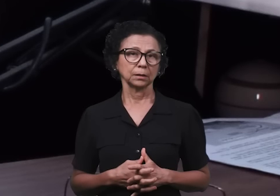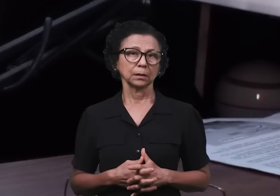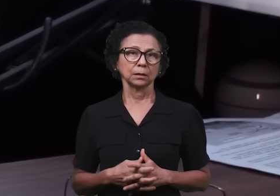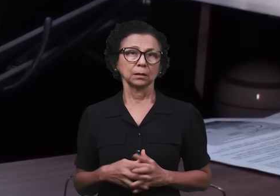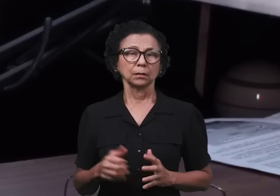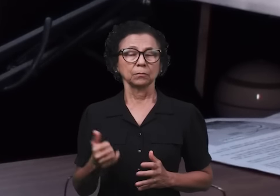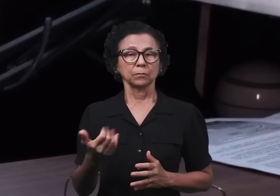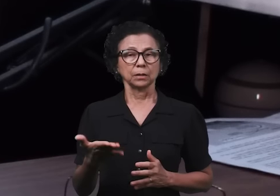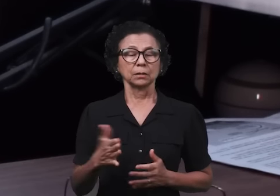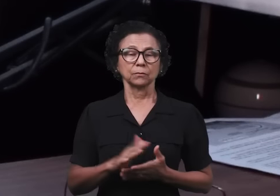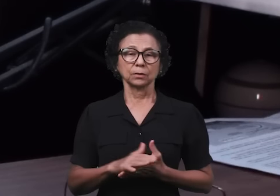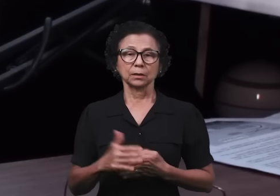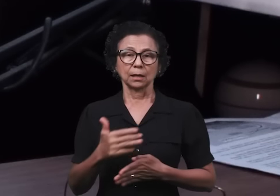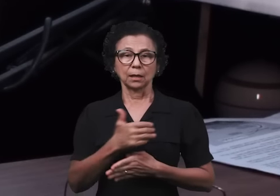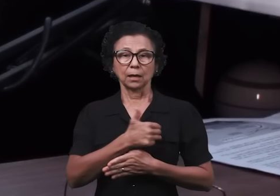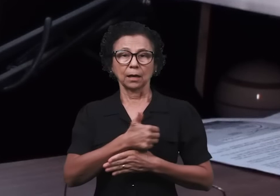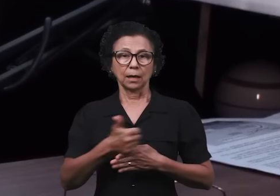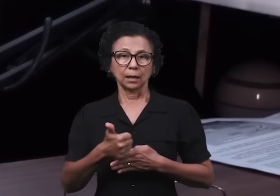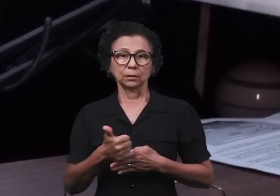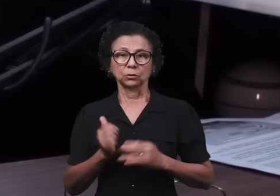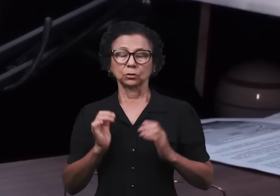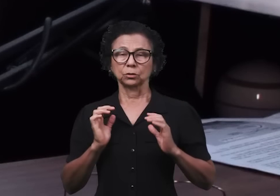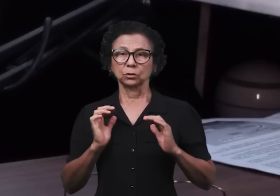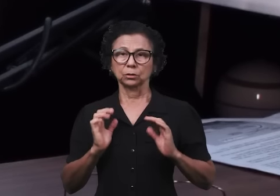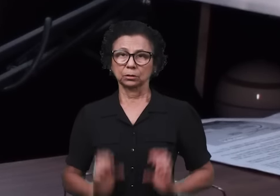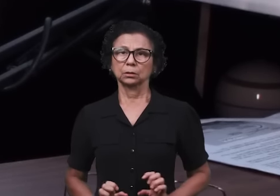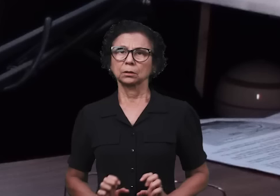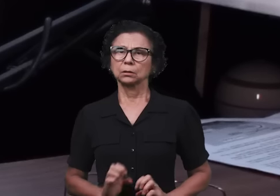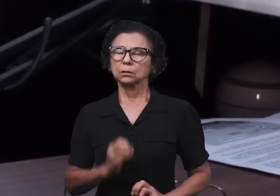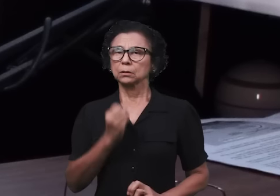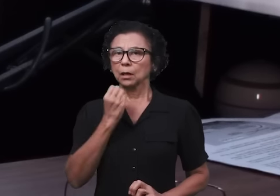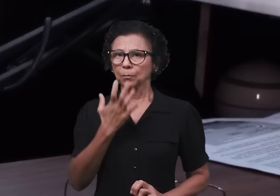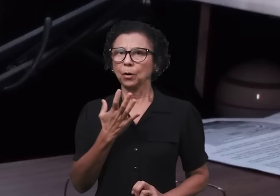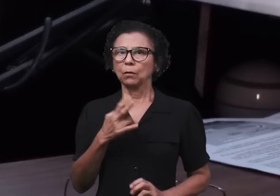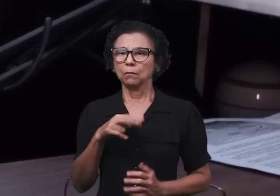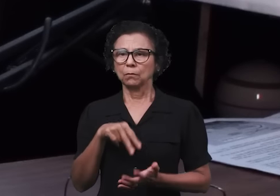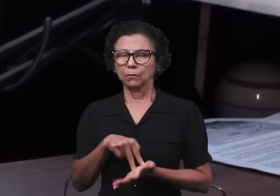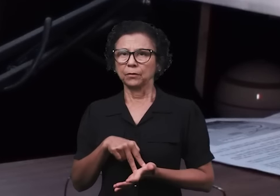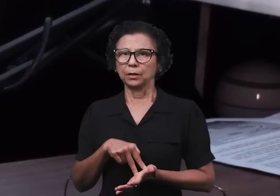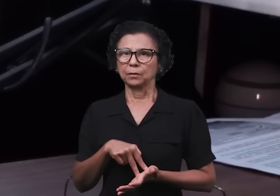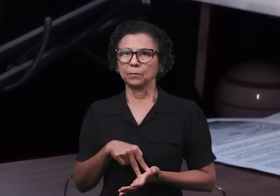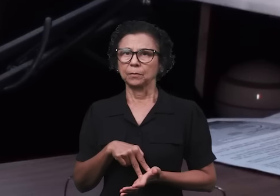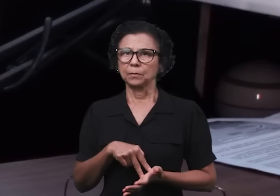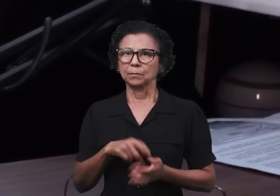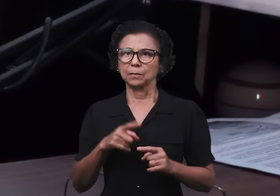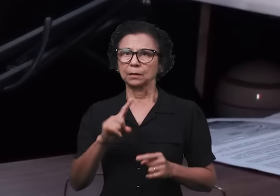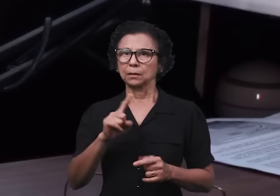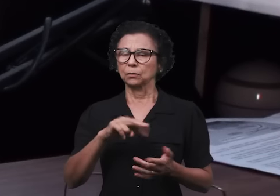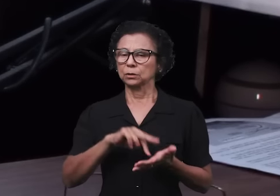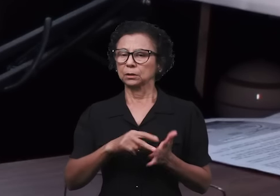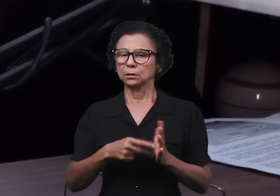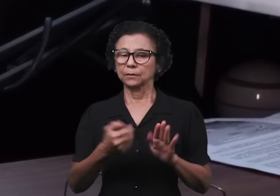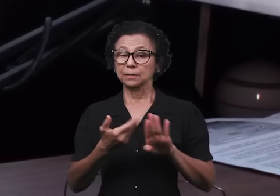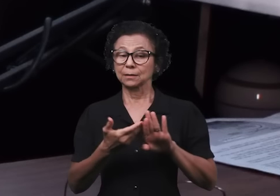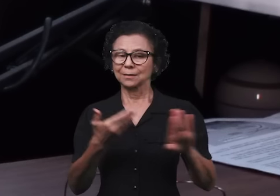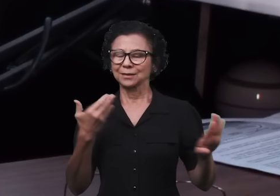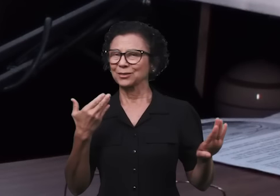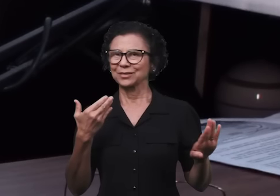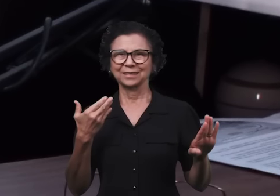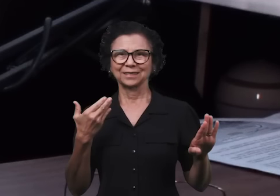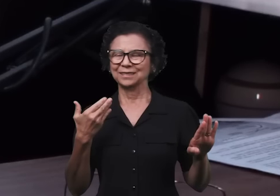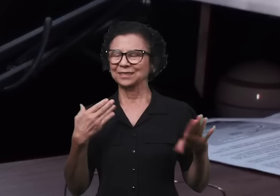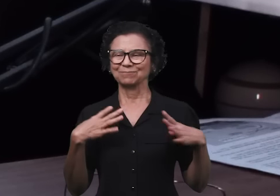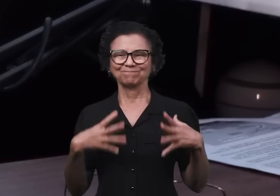em um código de ética e um código de moral é bom e agradável, mas isso não significa a